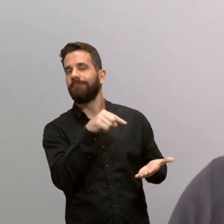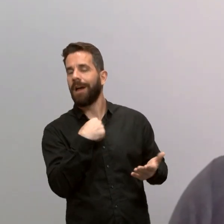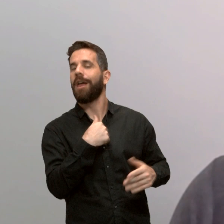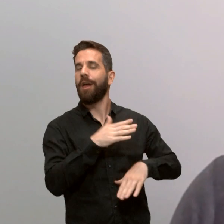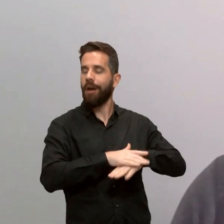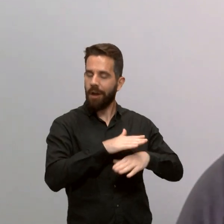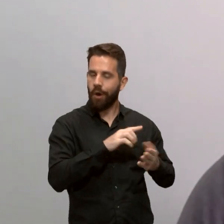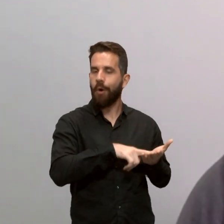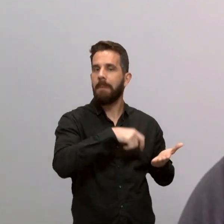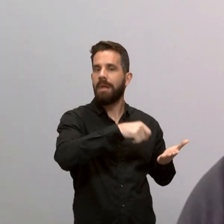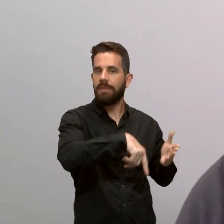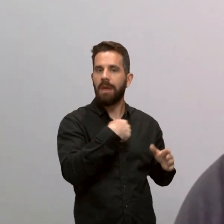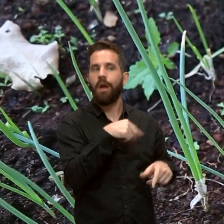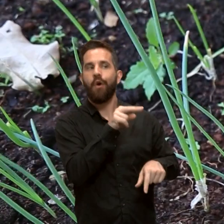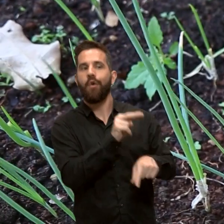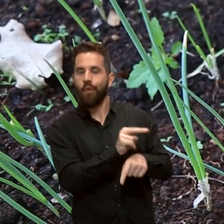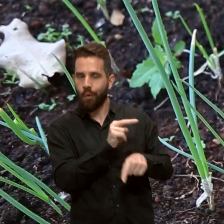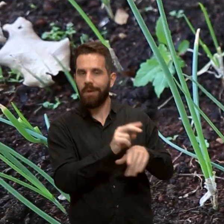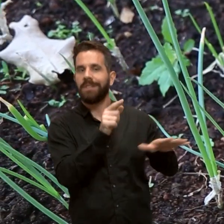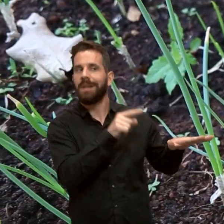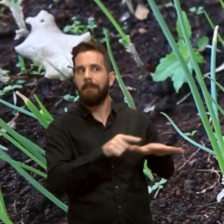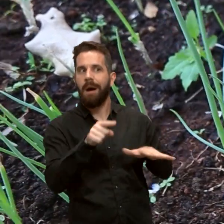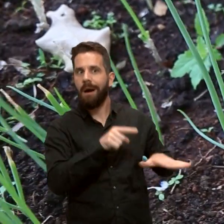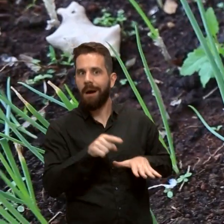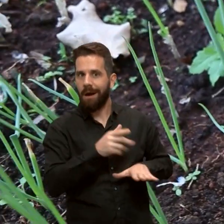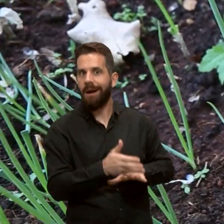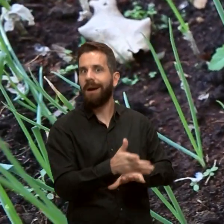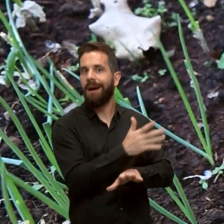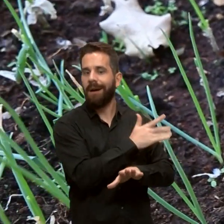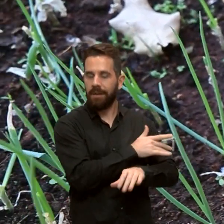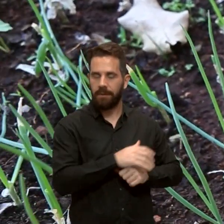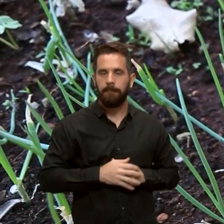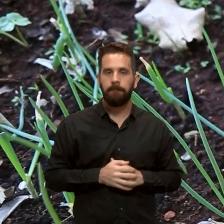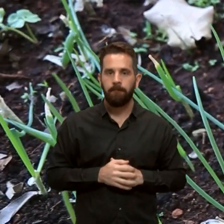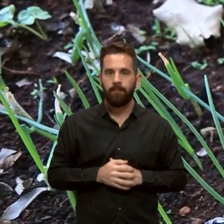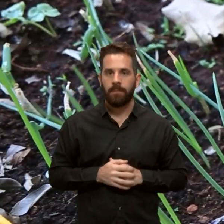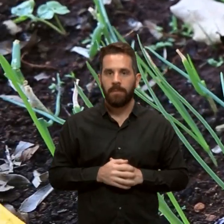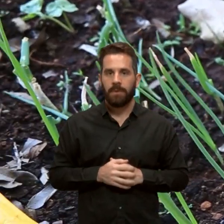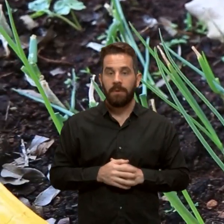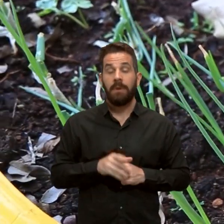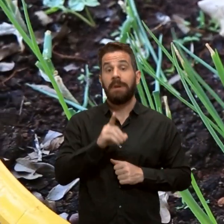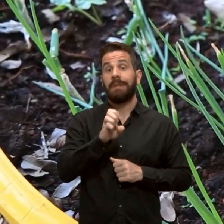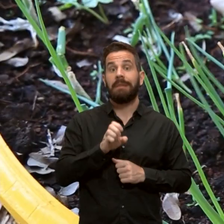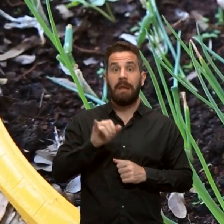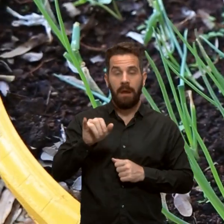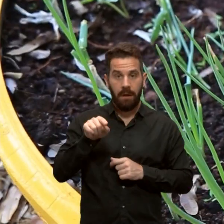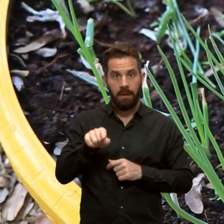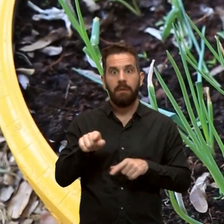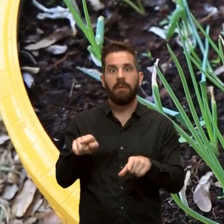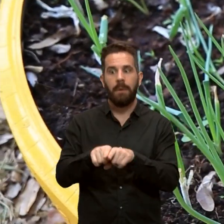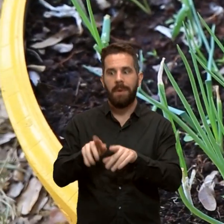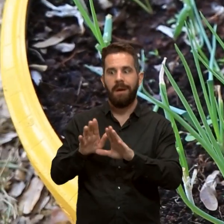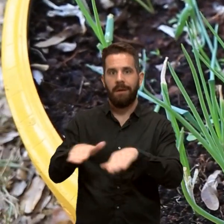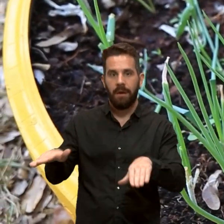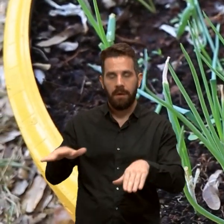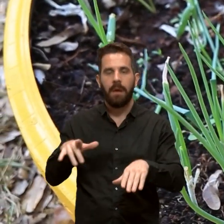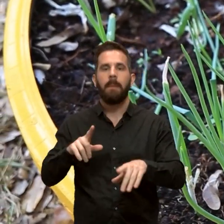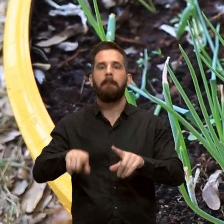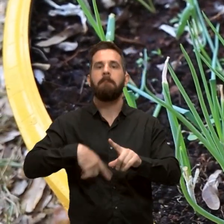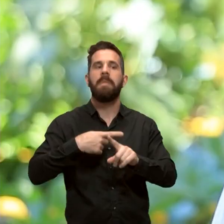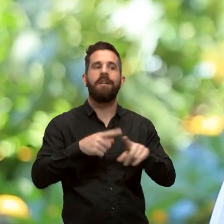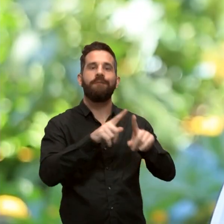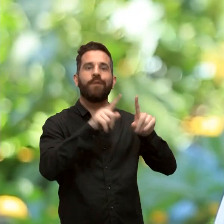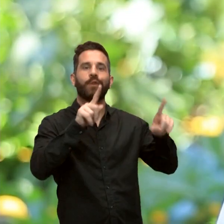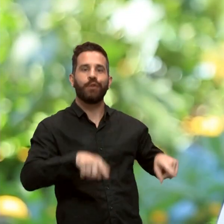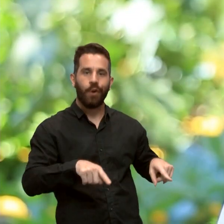cuidaram, né, ao longo daquelas semanas. Além dos alunos atendidos pelo DEI, a horta conta com o auxílio dos funcionários da